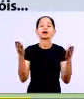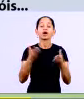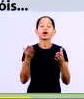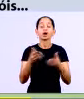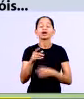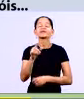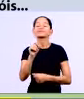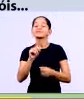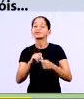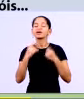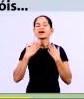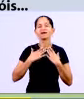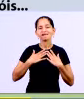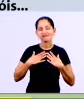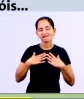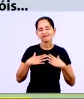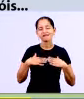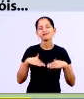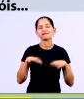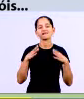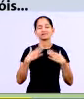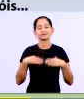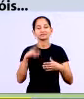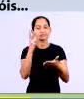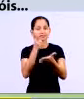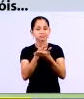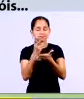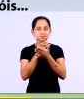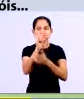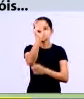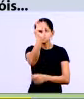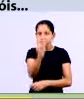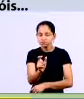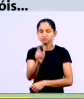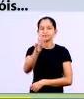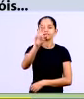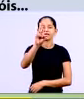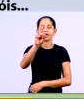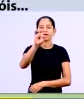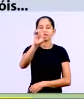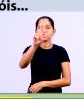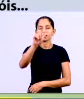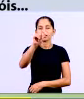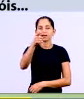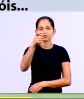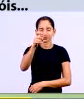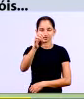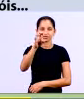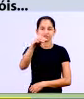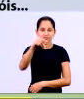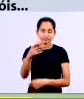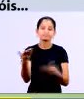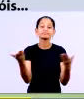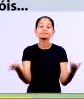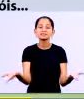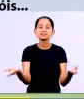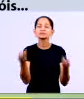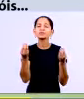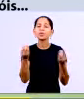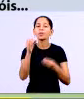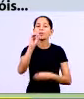Relaxem, né, professora Tayane? R, L, X, N. Aí, professora, mas você não disse que o EI e o